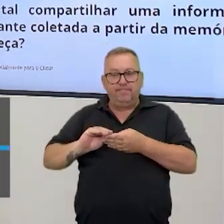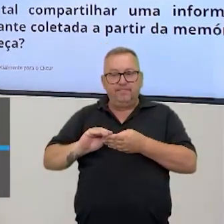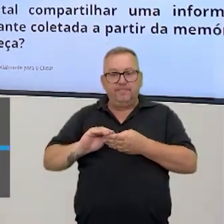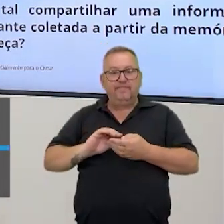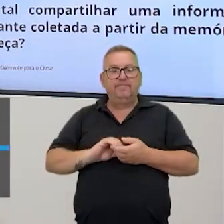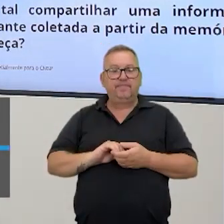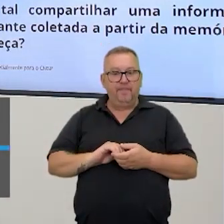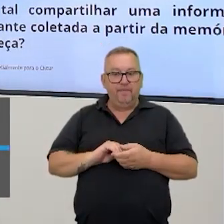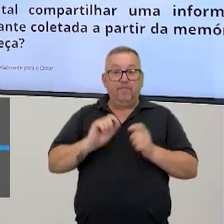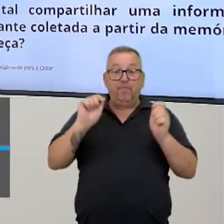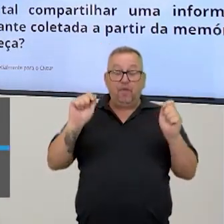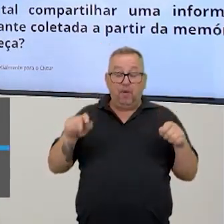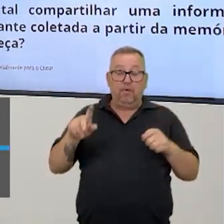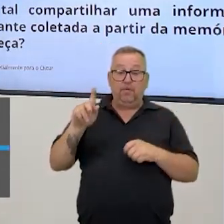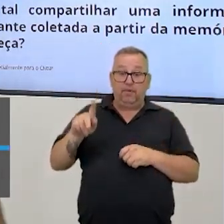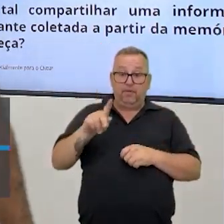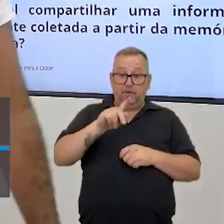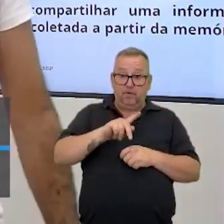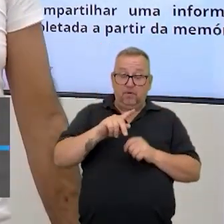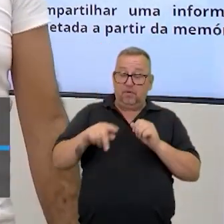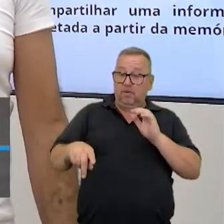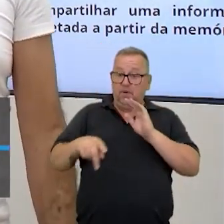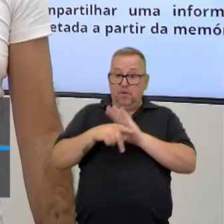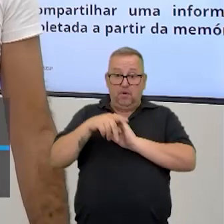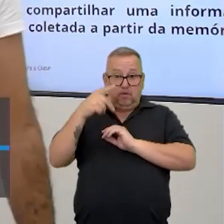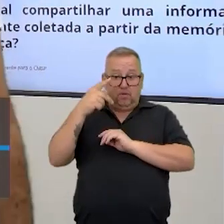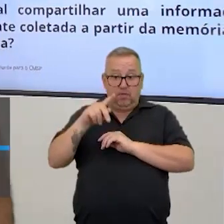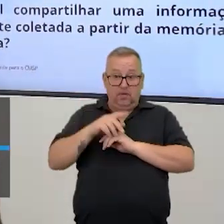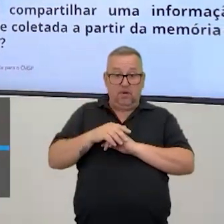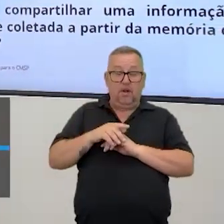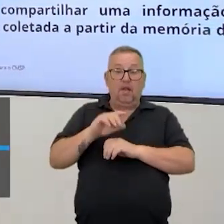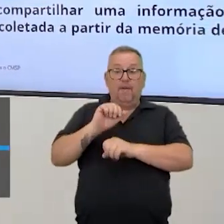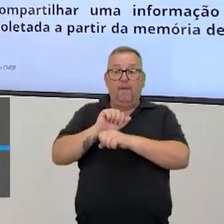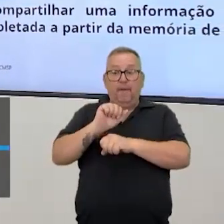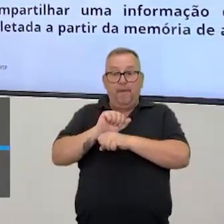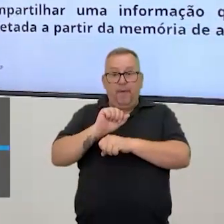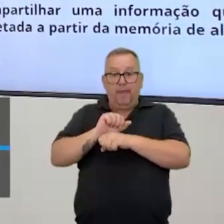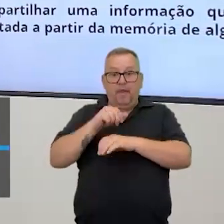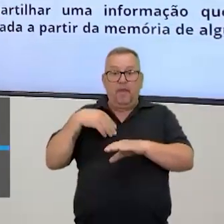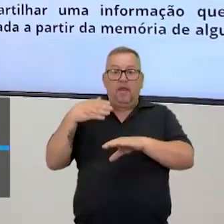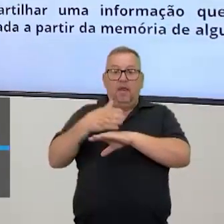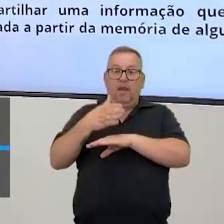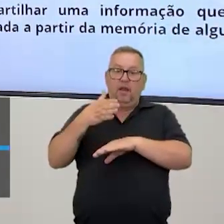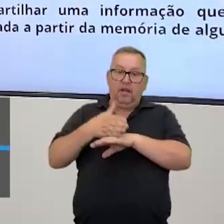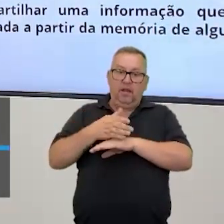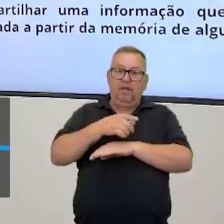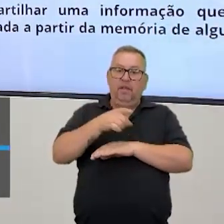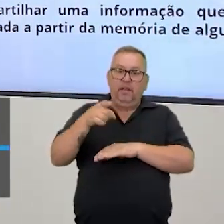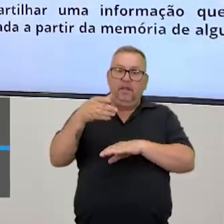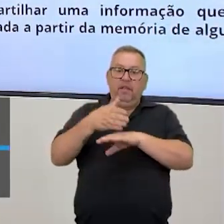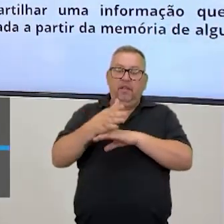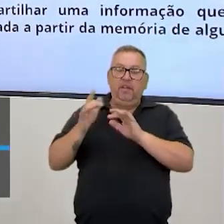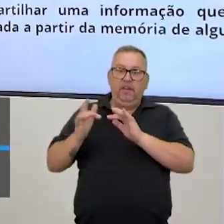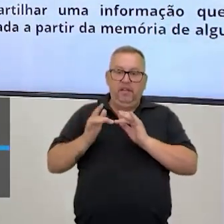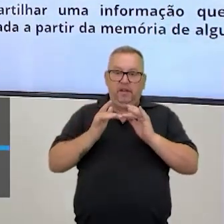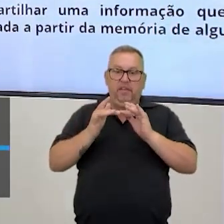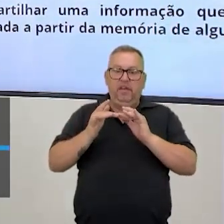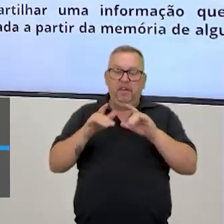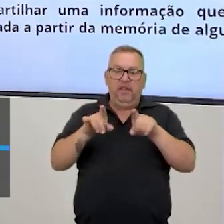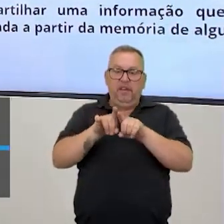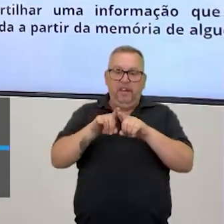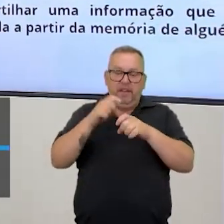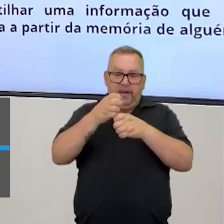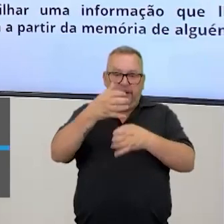ser, inclusive, a sua própria memória. A gente vai ficar esperando aqui a possibilidade de uma conexão, seja ela